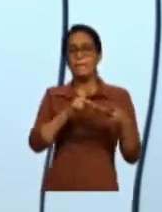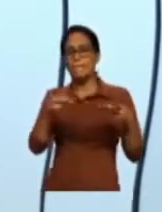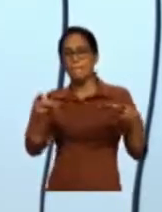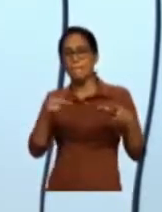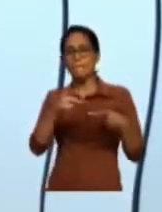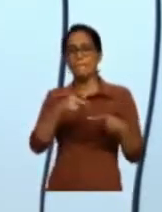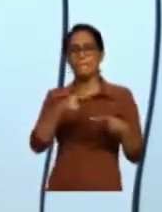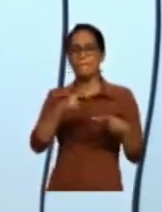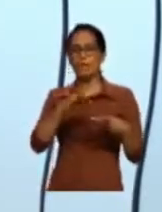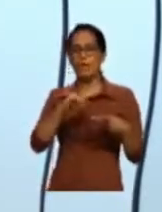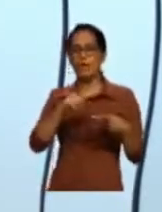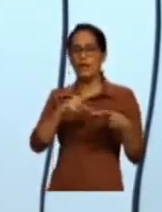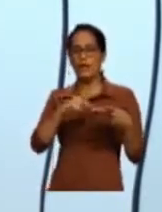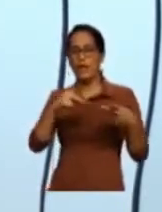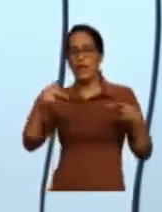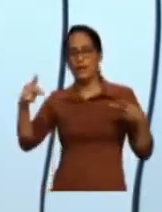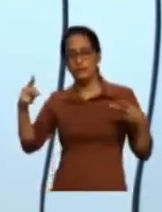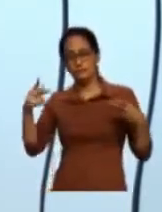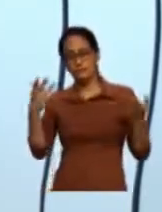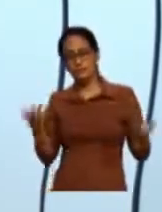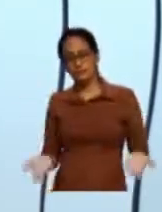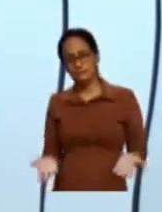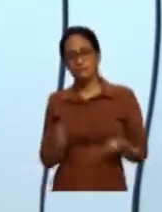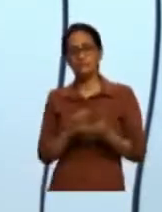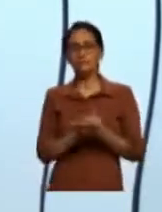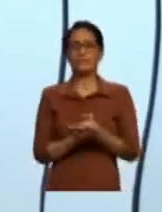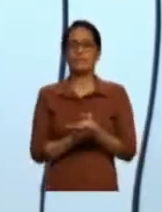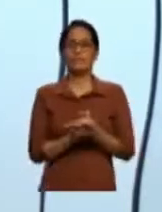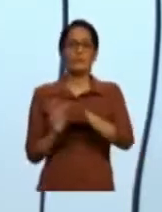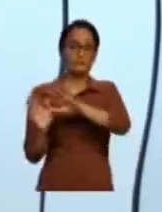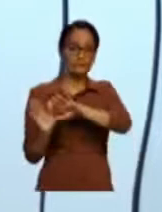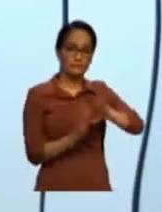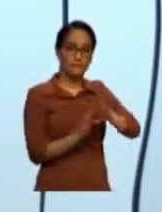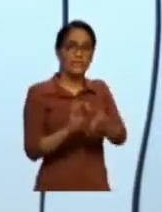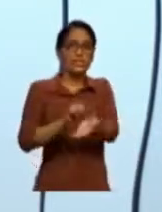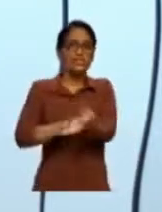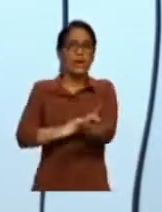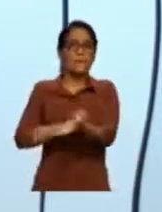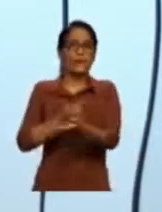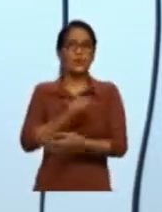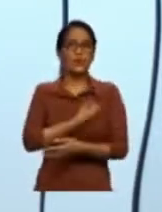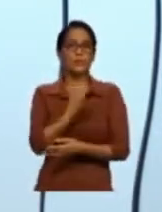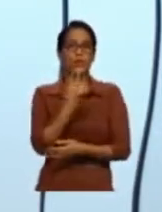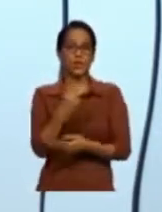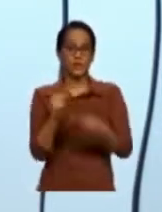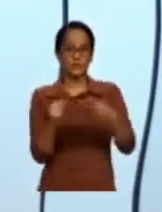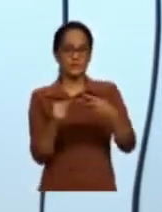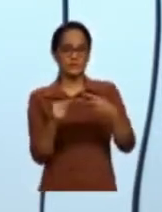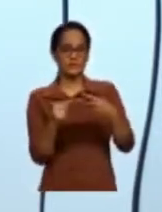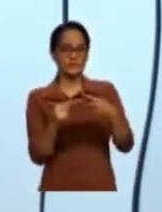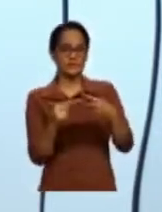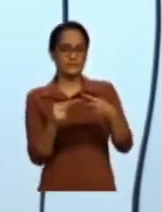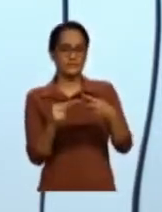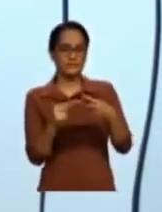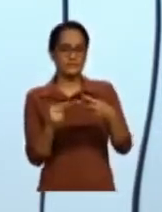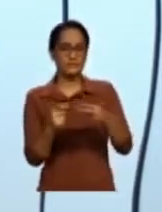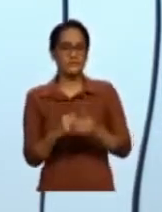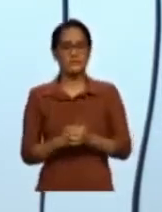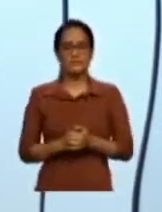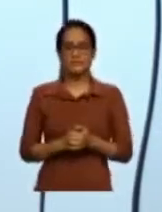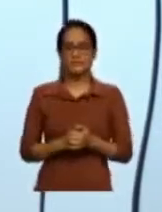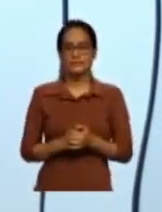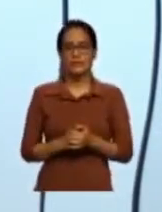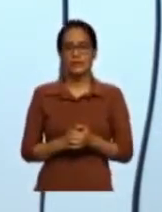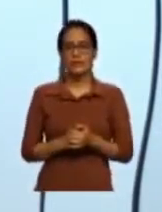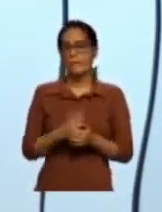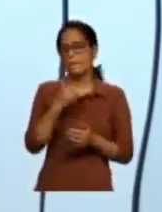o nosso organismo. Já o diabetes tipo 2 é o quê? Que a gente chama de diabetes